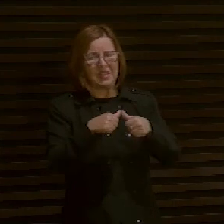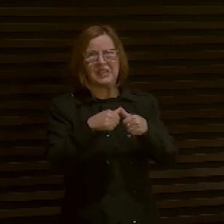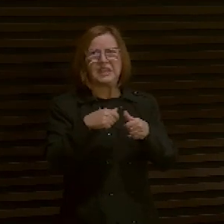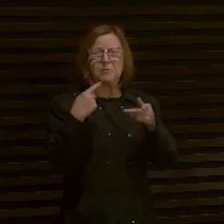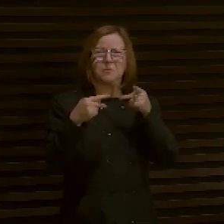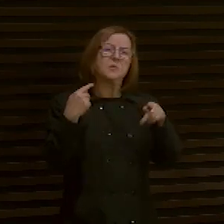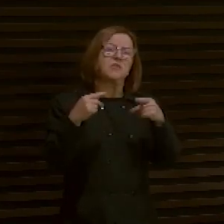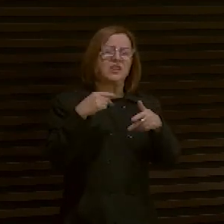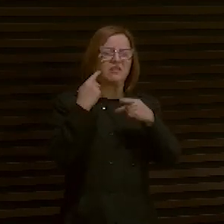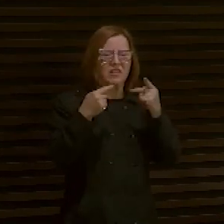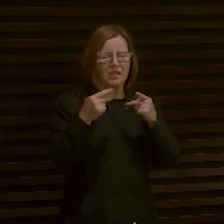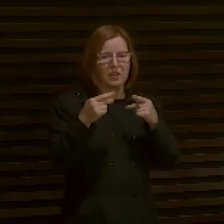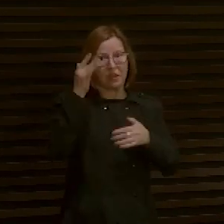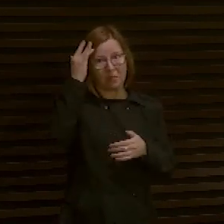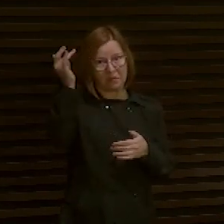um dia,